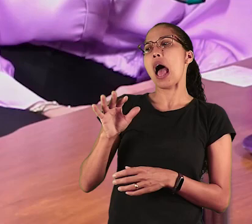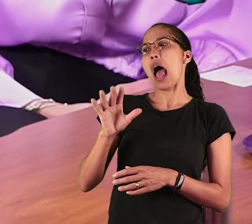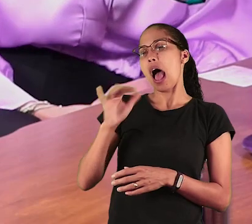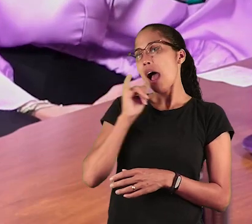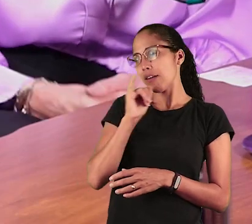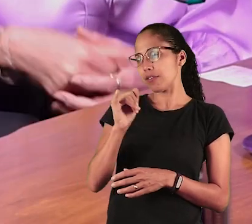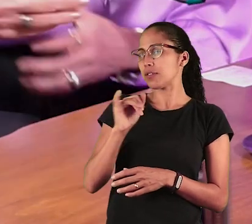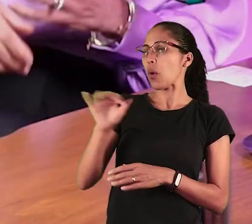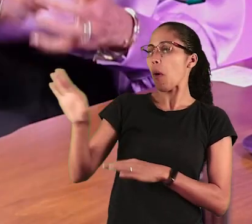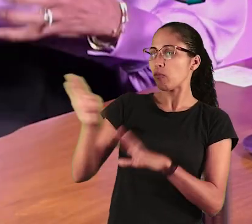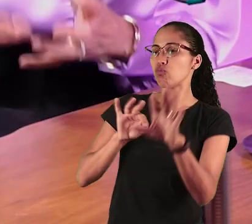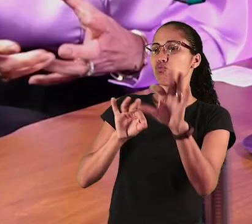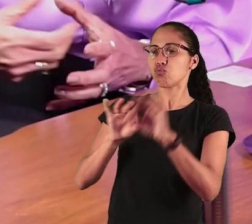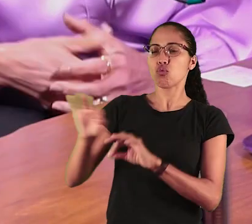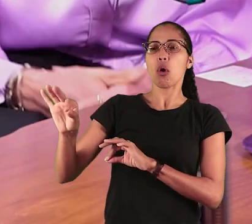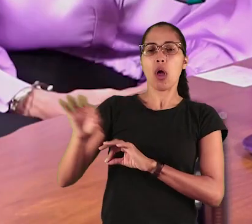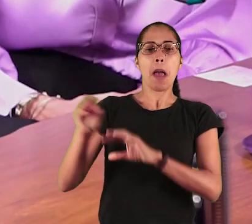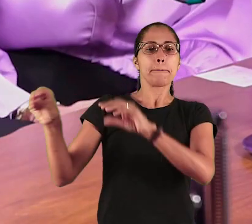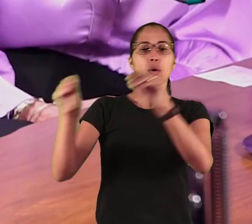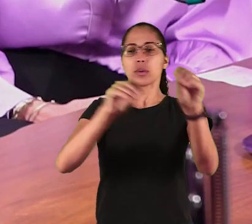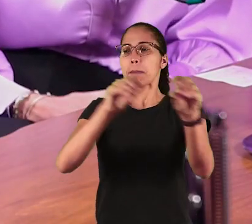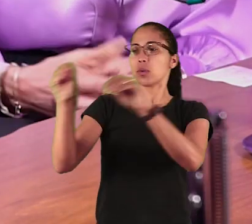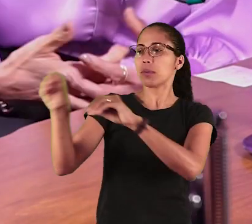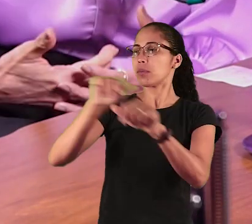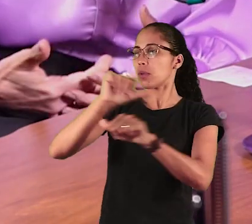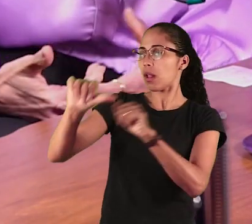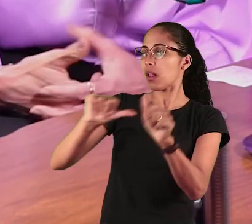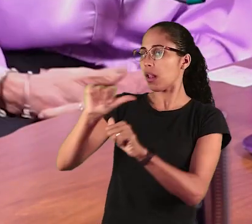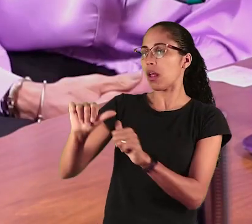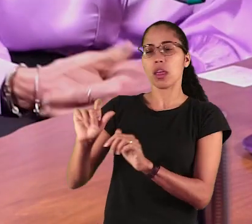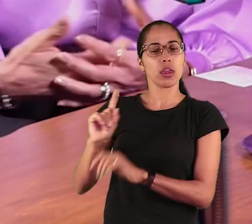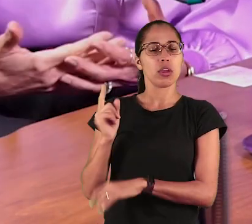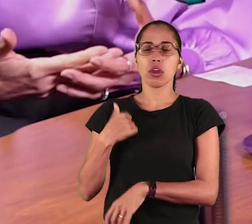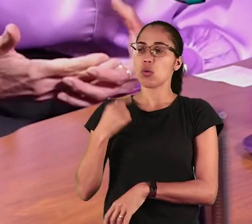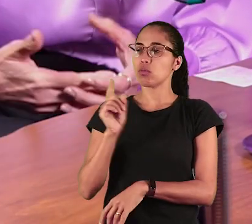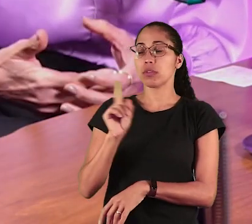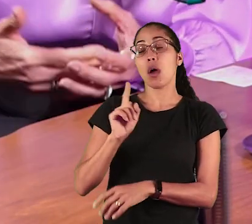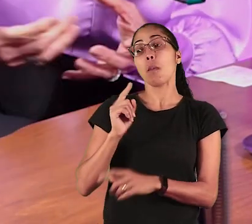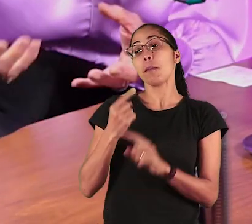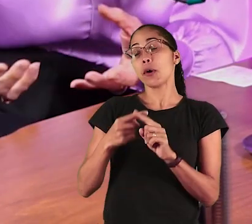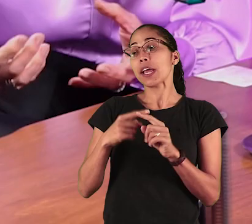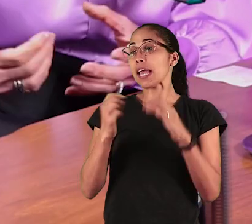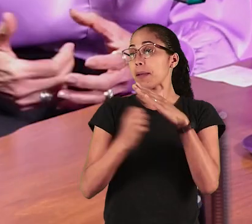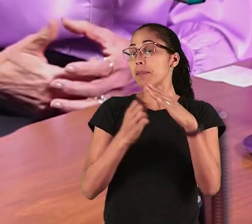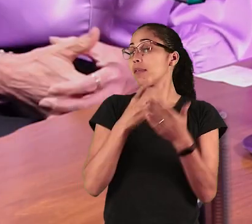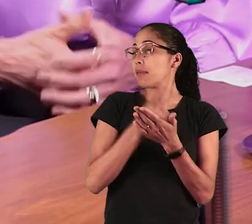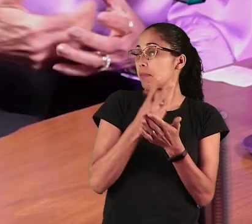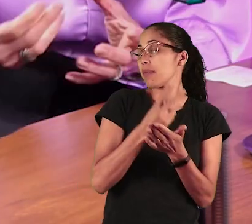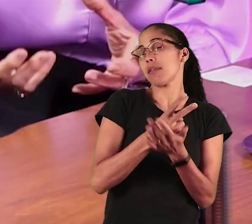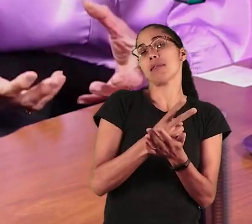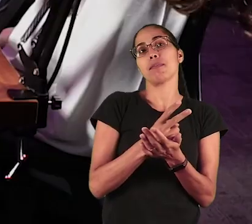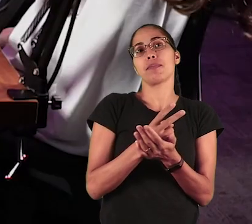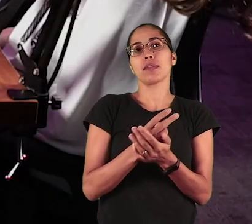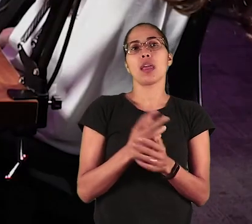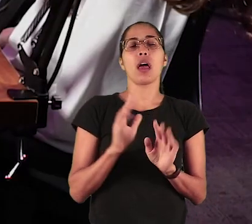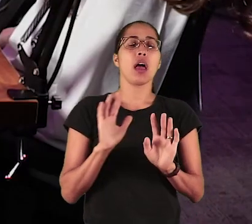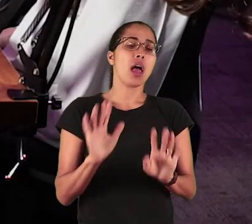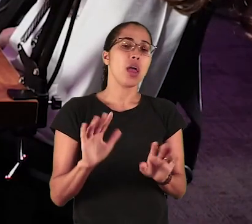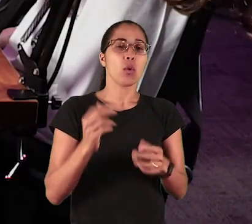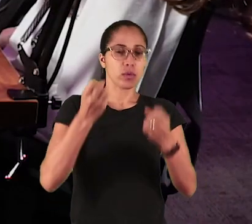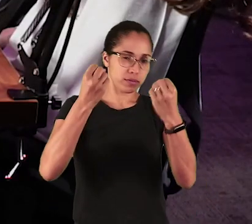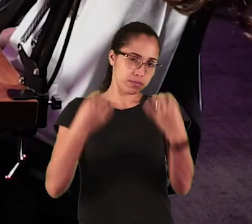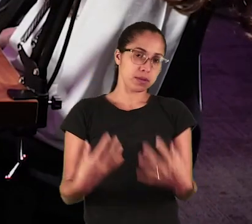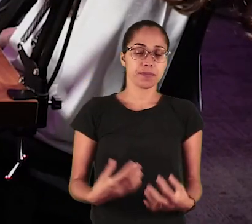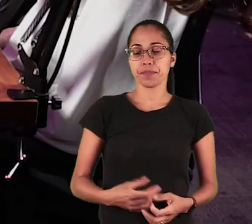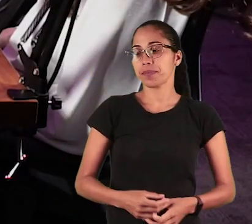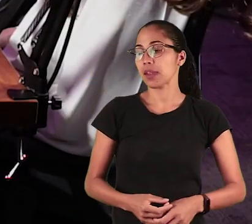mencionaram anteriormente assim mais frequentes eu parei para pensar olha no nosso Eu já cansei tudo que eu gostaria de alcançar dentro